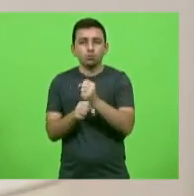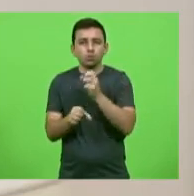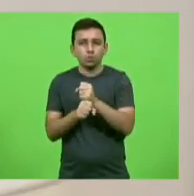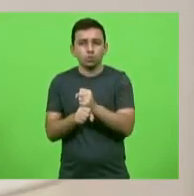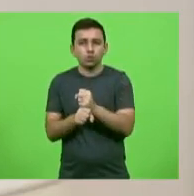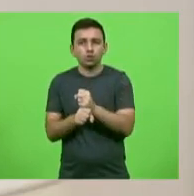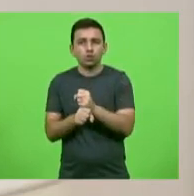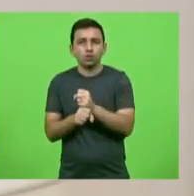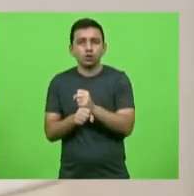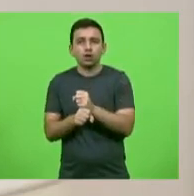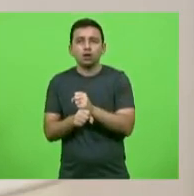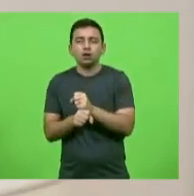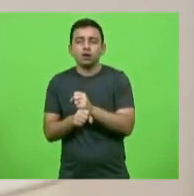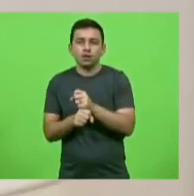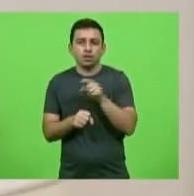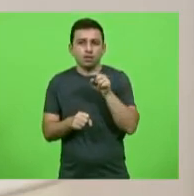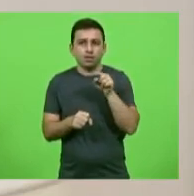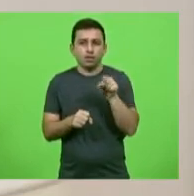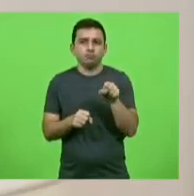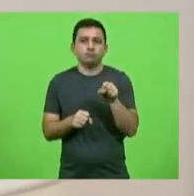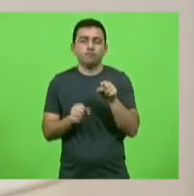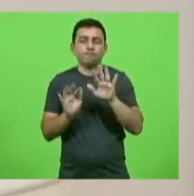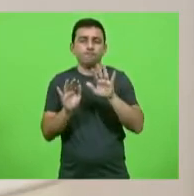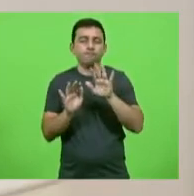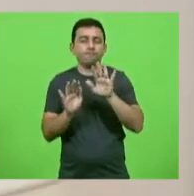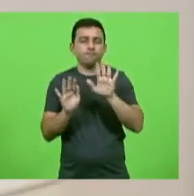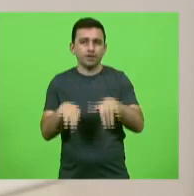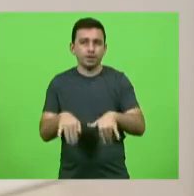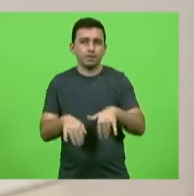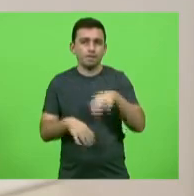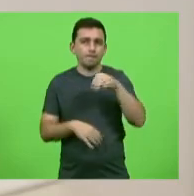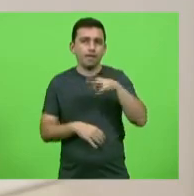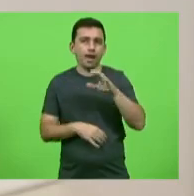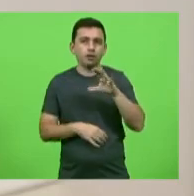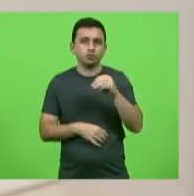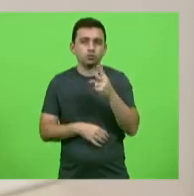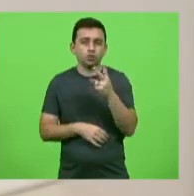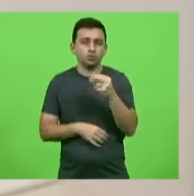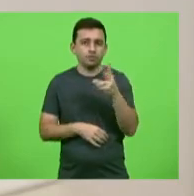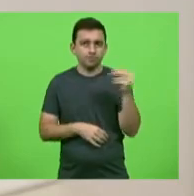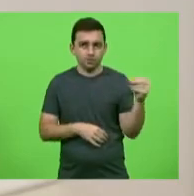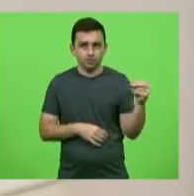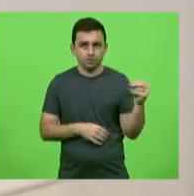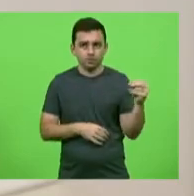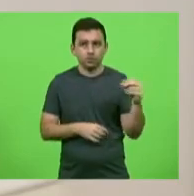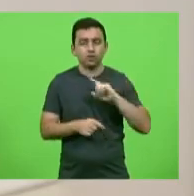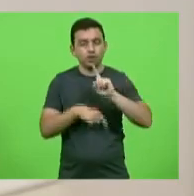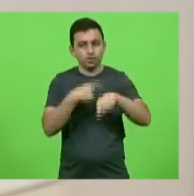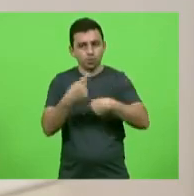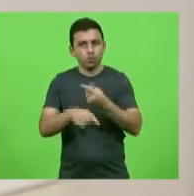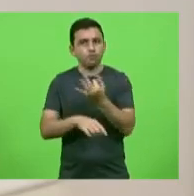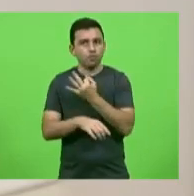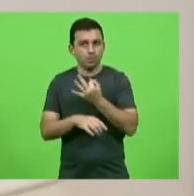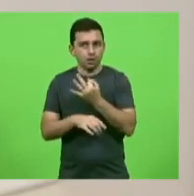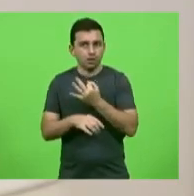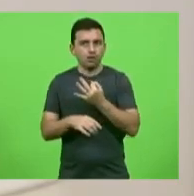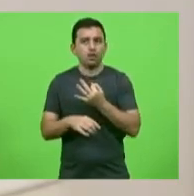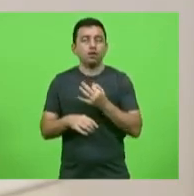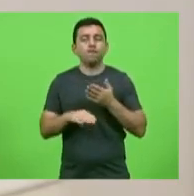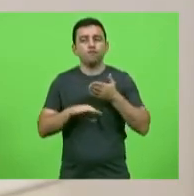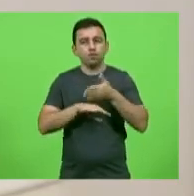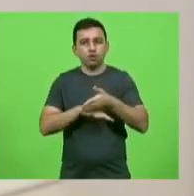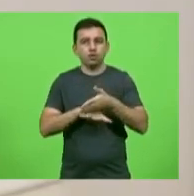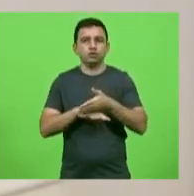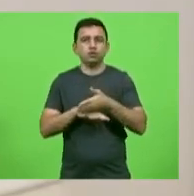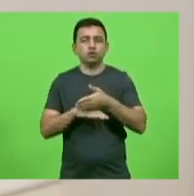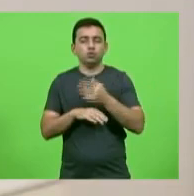maneira informal no final de março de 2020 e outra, todavia, formalizada em 2 de abril de